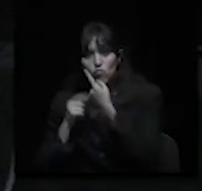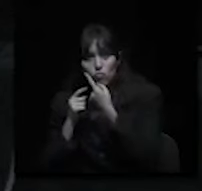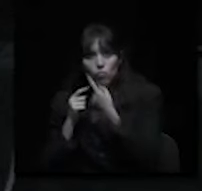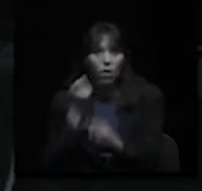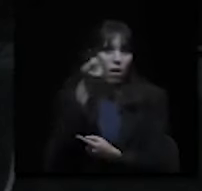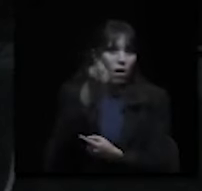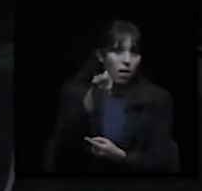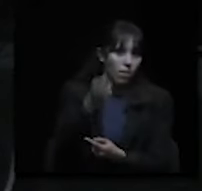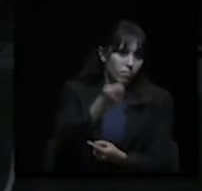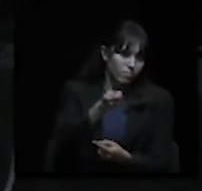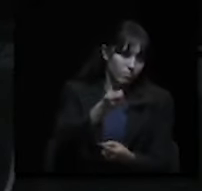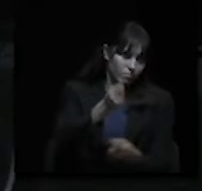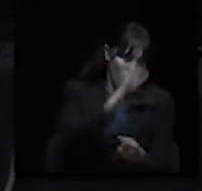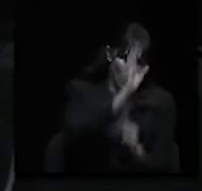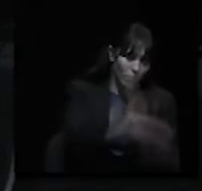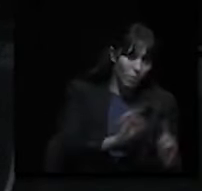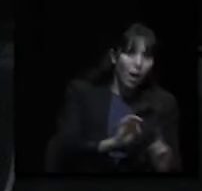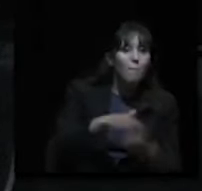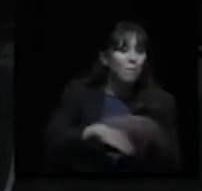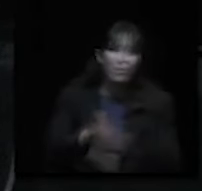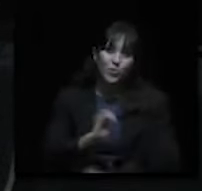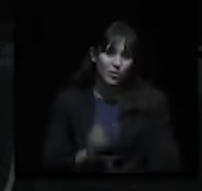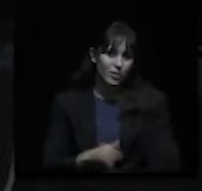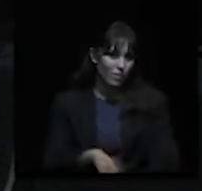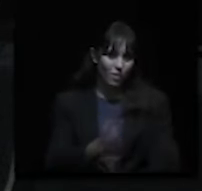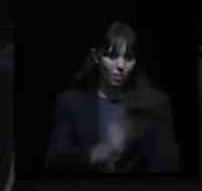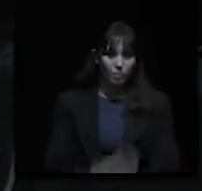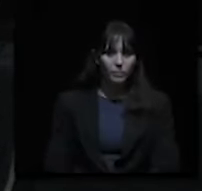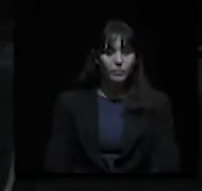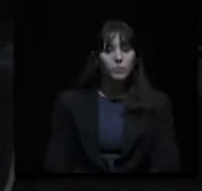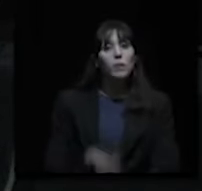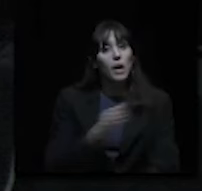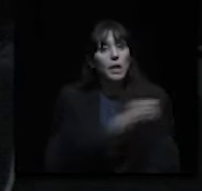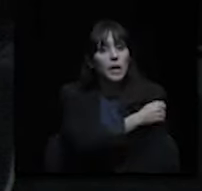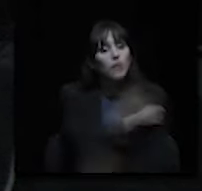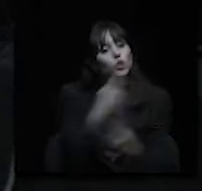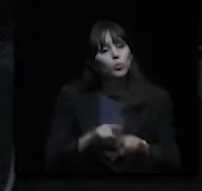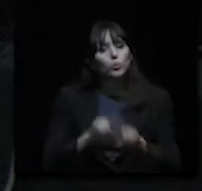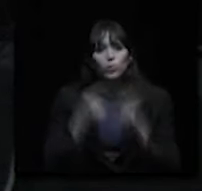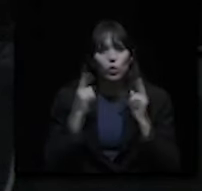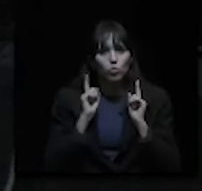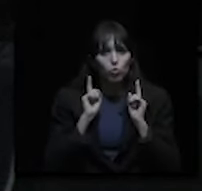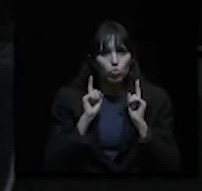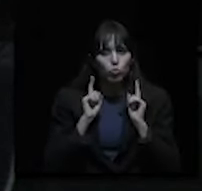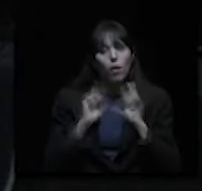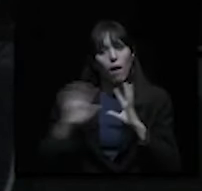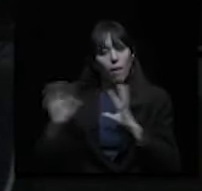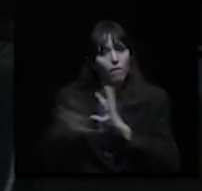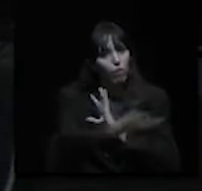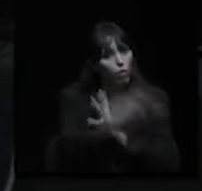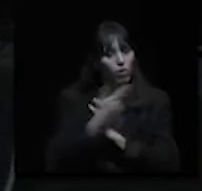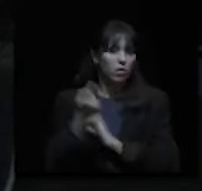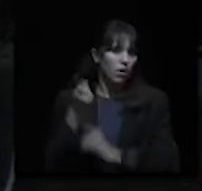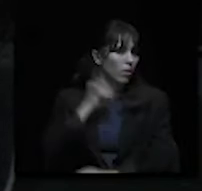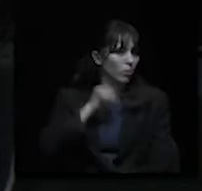que estavam planeadas, mas que não serão feitas. Mas a habitação não é apenas a nossa casa, mas tudo aquilo que a rodeia, o habitat,